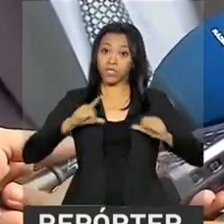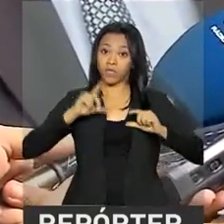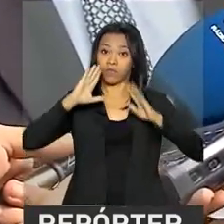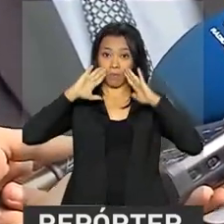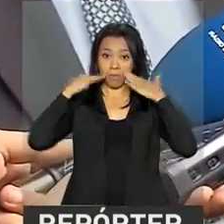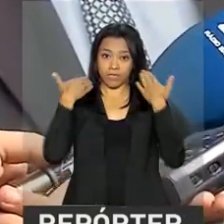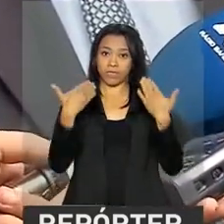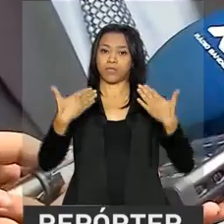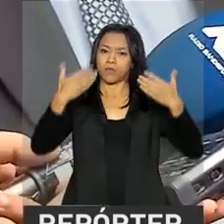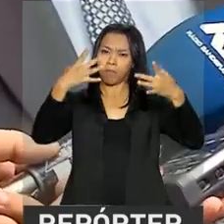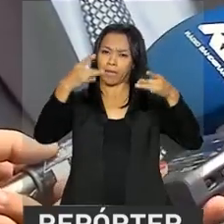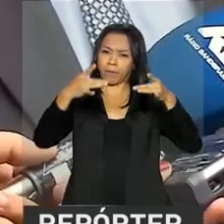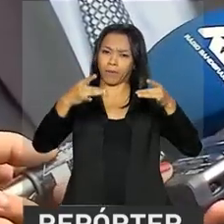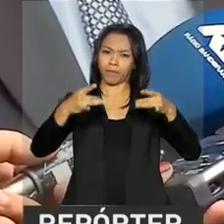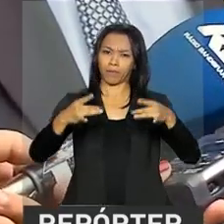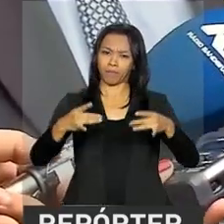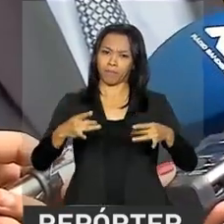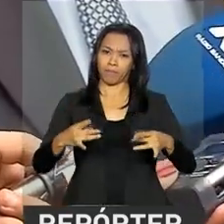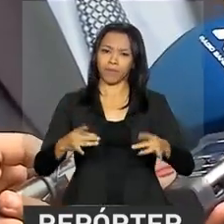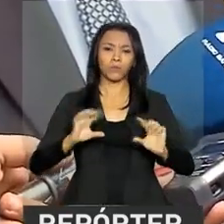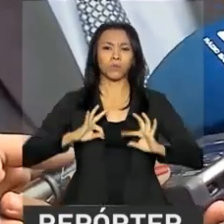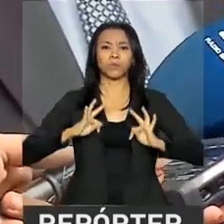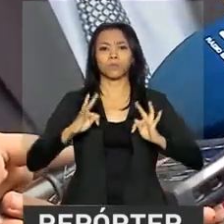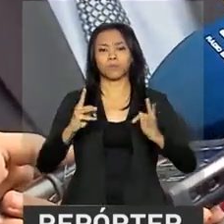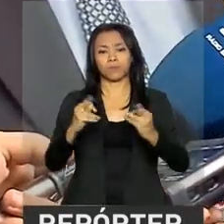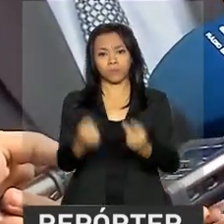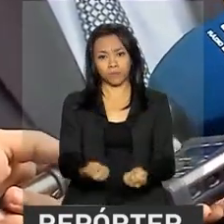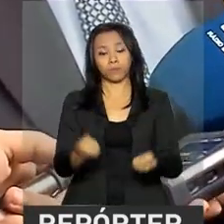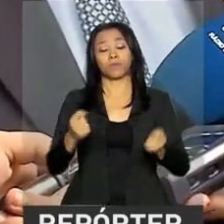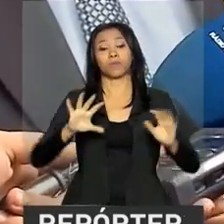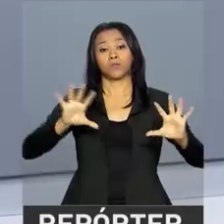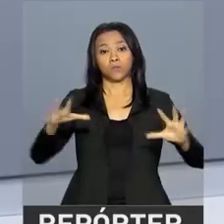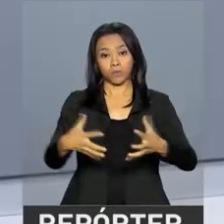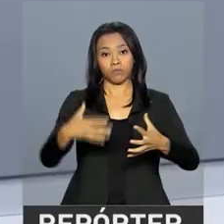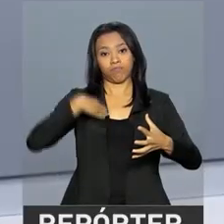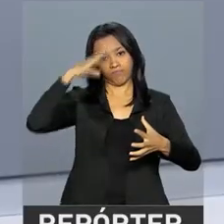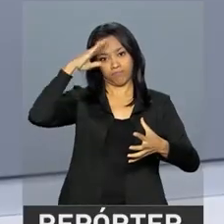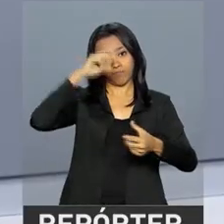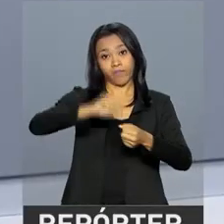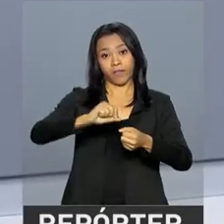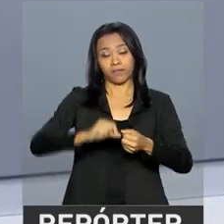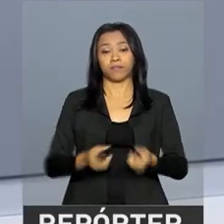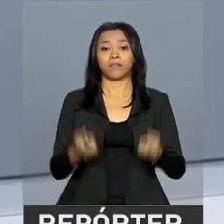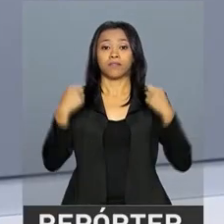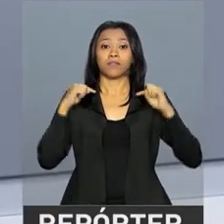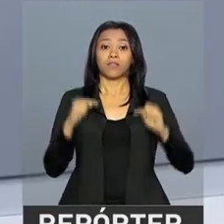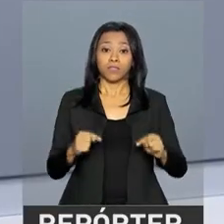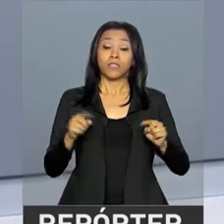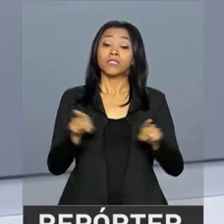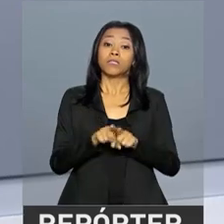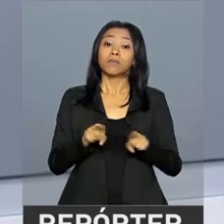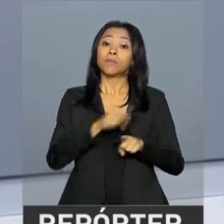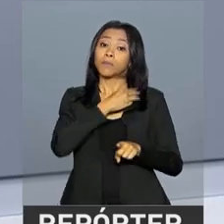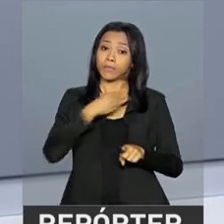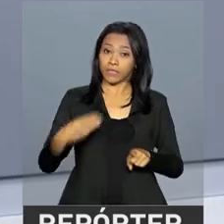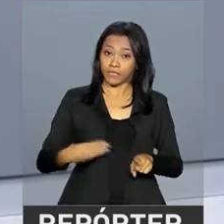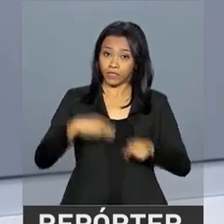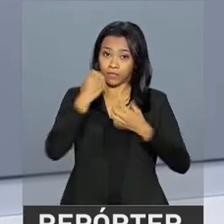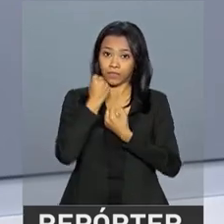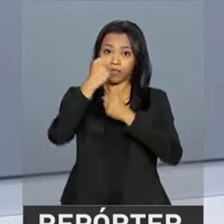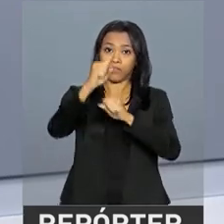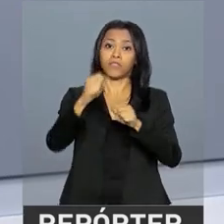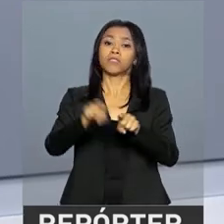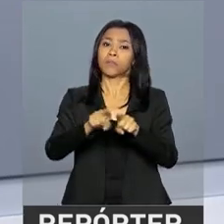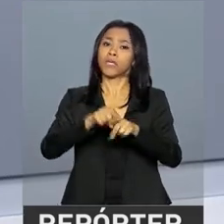de todo de tudo aquilo que as forças armadas fazem o ministro da defesa ao jumbo e mantém também